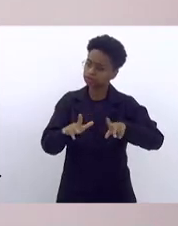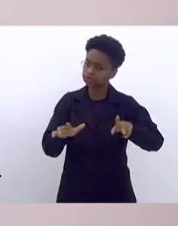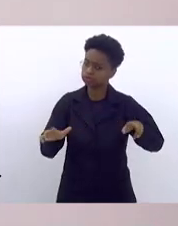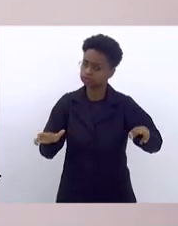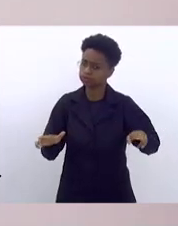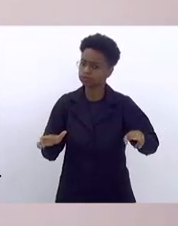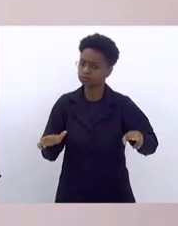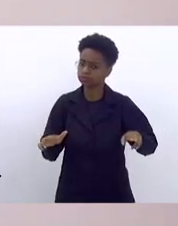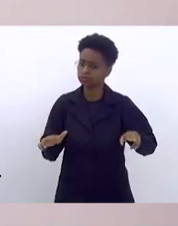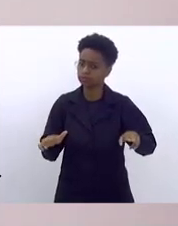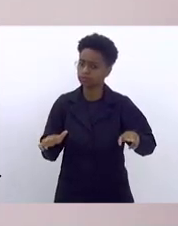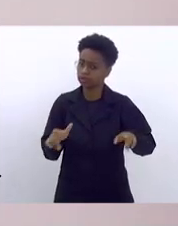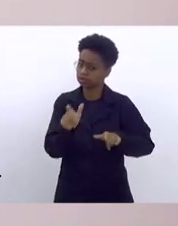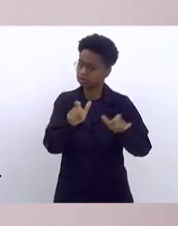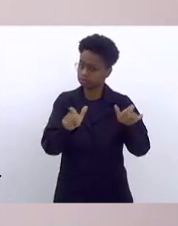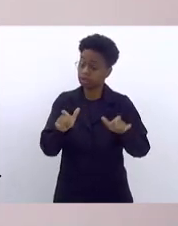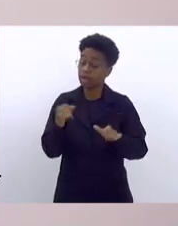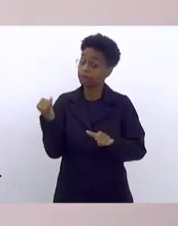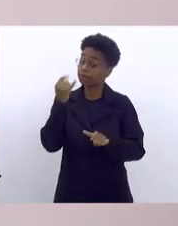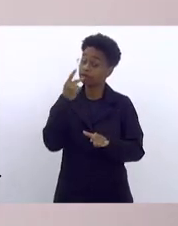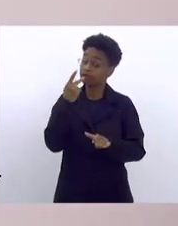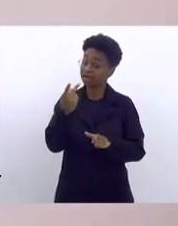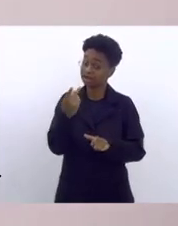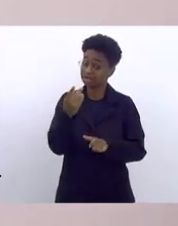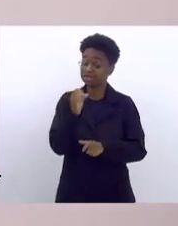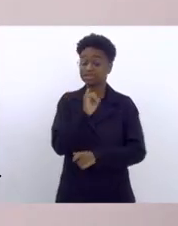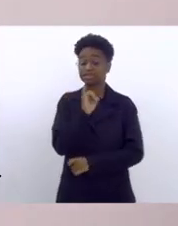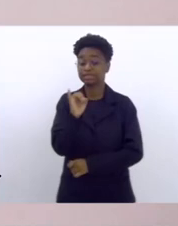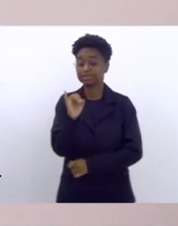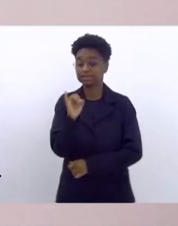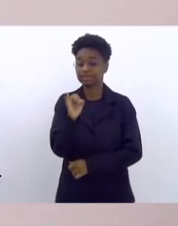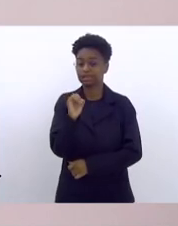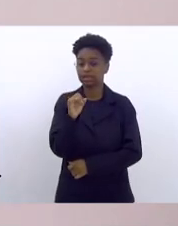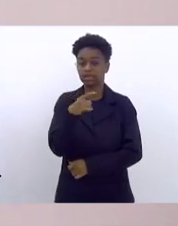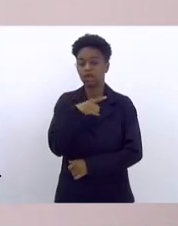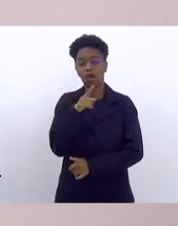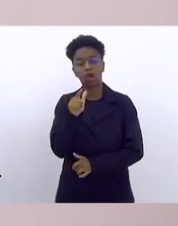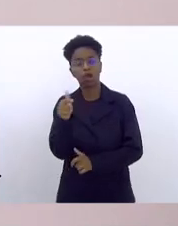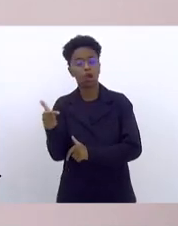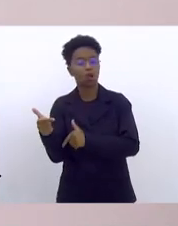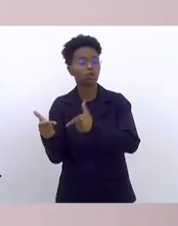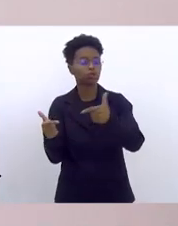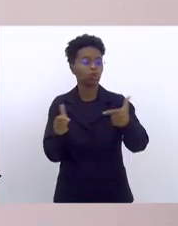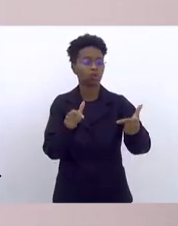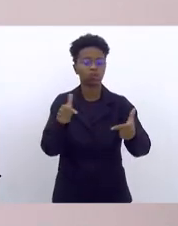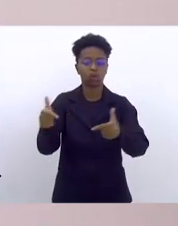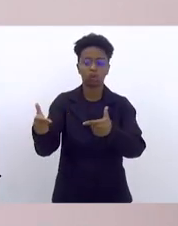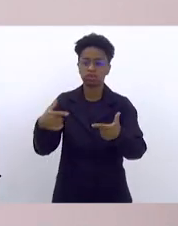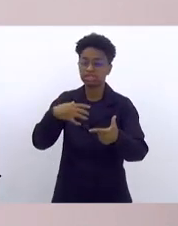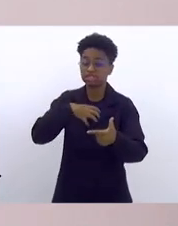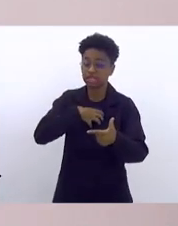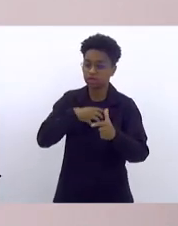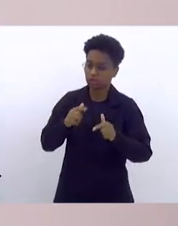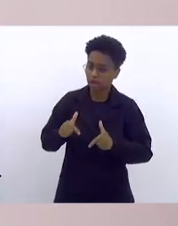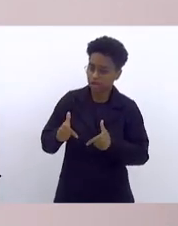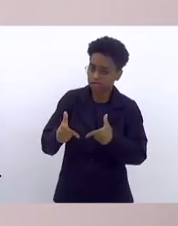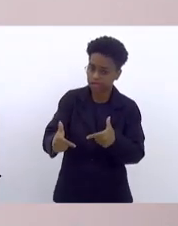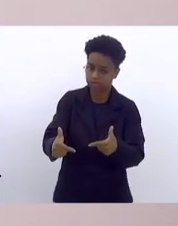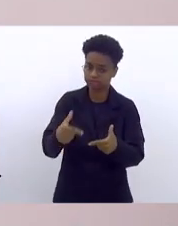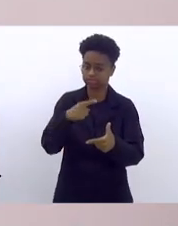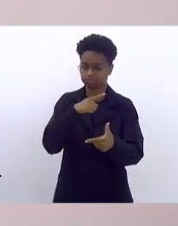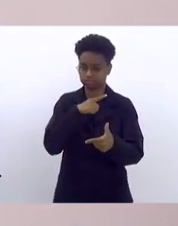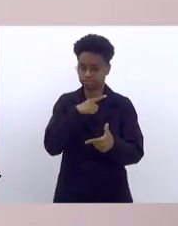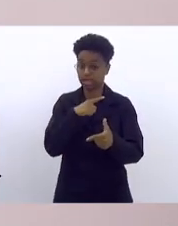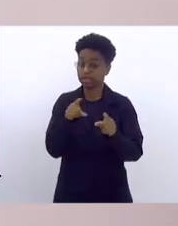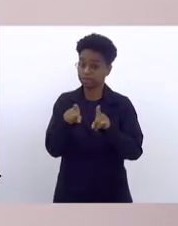que é importante que se diga quanto mais formas de atuação a gente tiver e que a gente